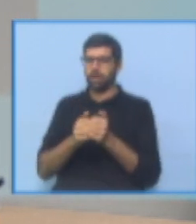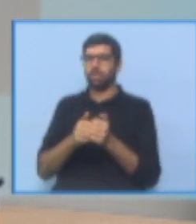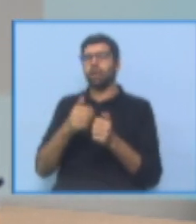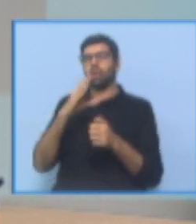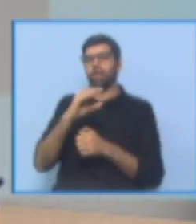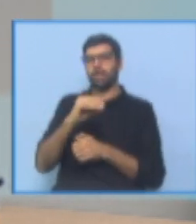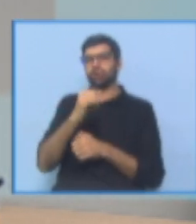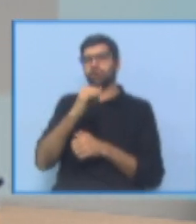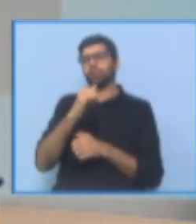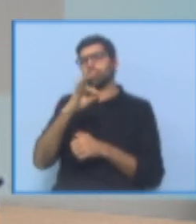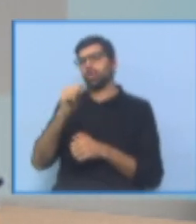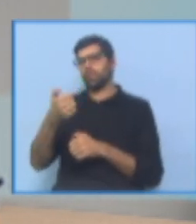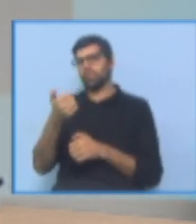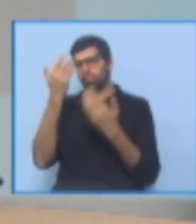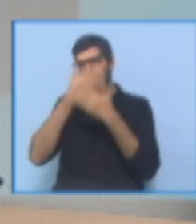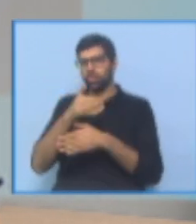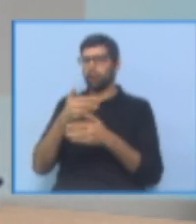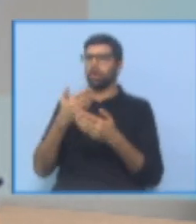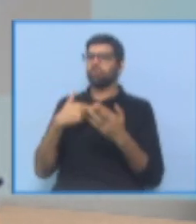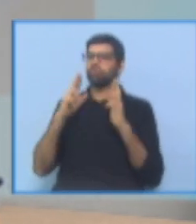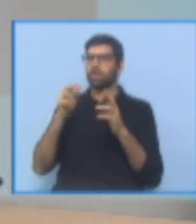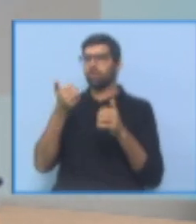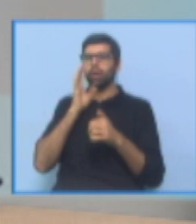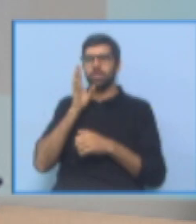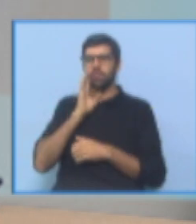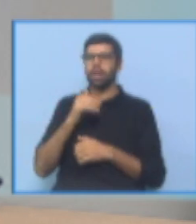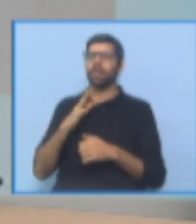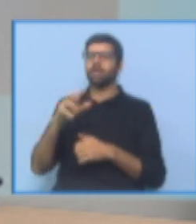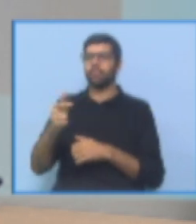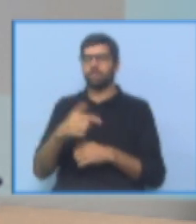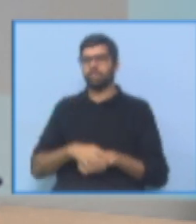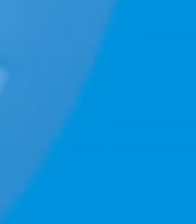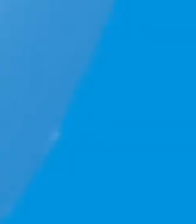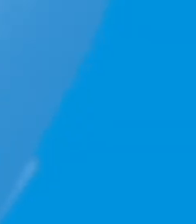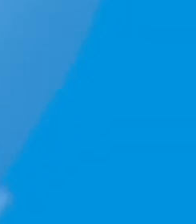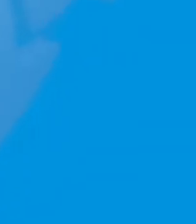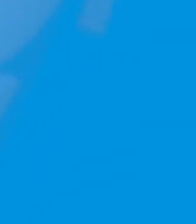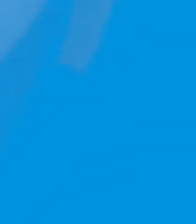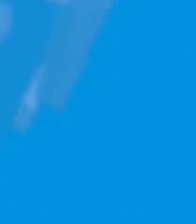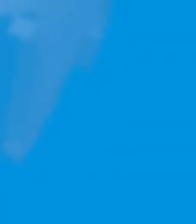pelas 22h45. Votos de uma boa tarde e até amanhã, se Deus quiser.